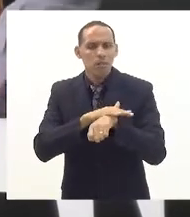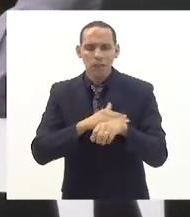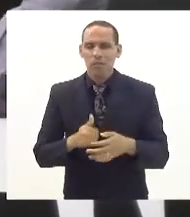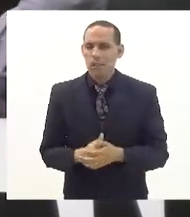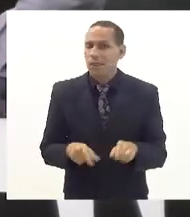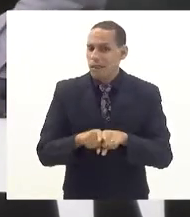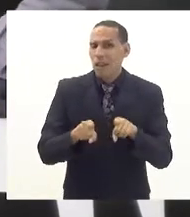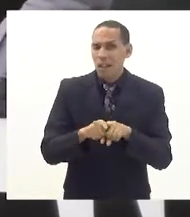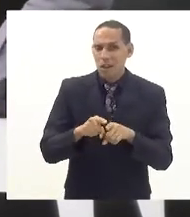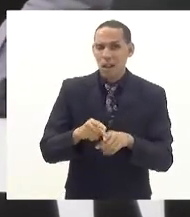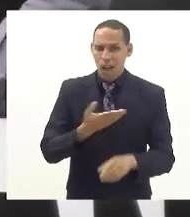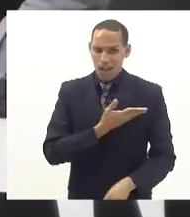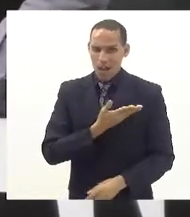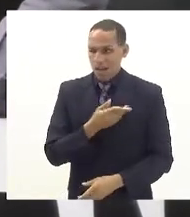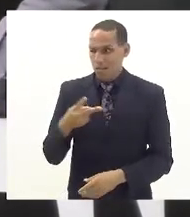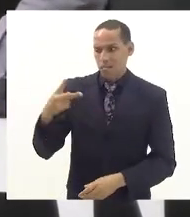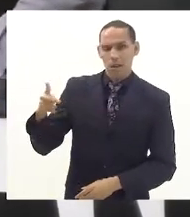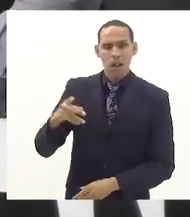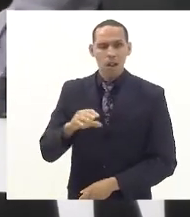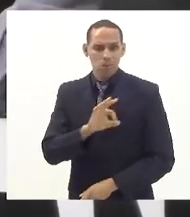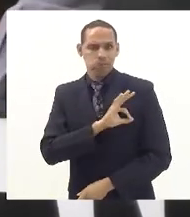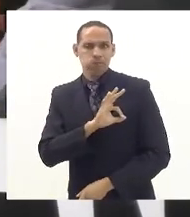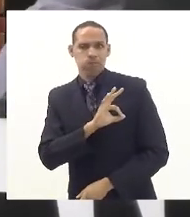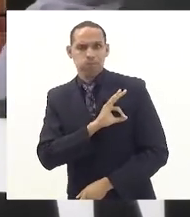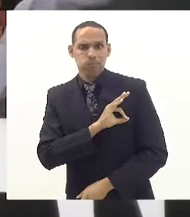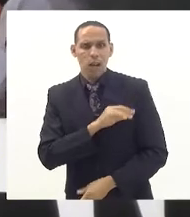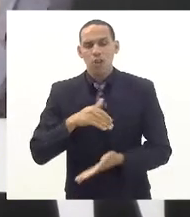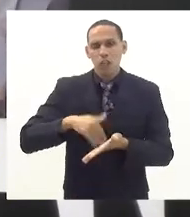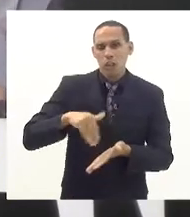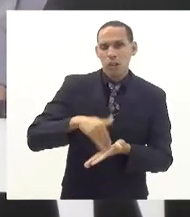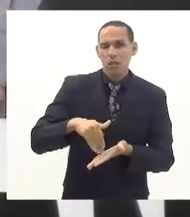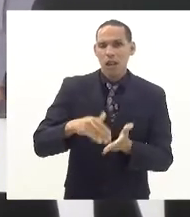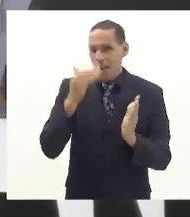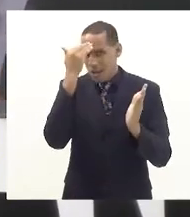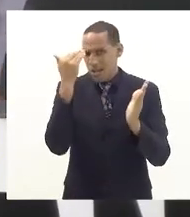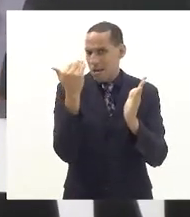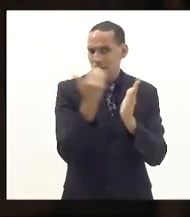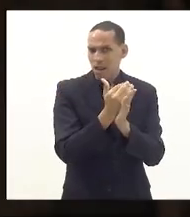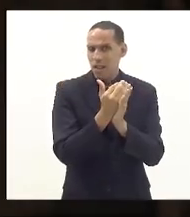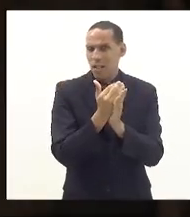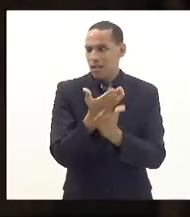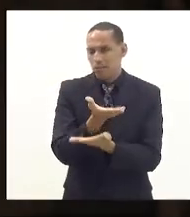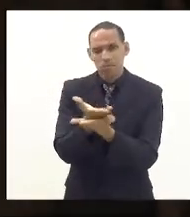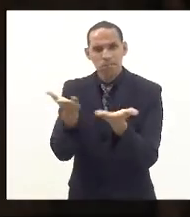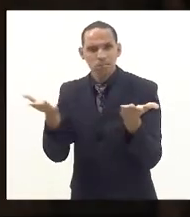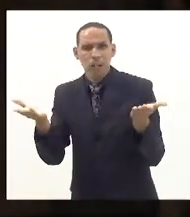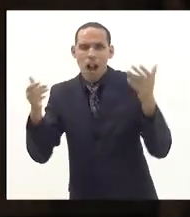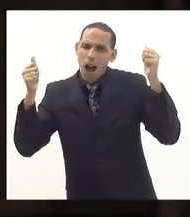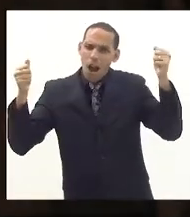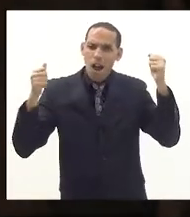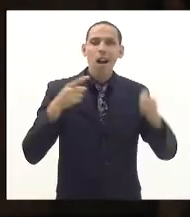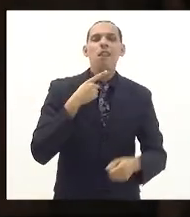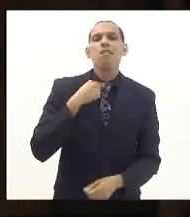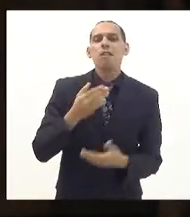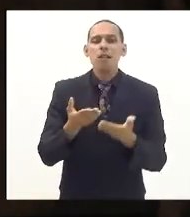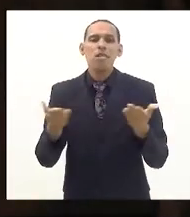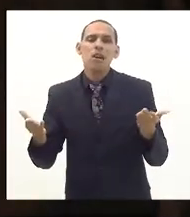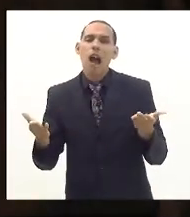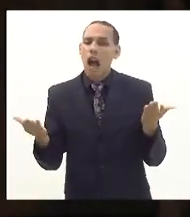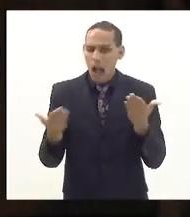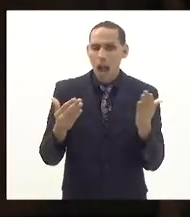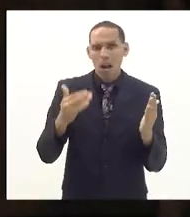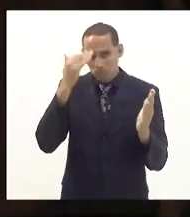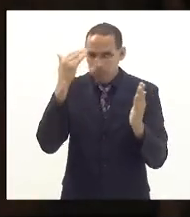amigos da PM, com os secretários, para fazer cumprir o desejo da torcida. E, pelo que a gente sabe até agora, está